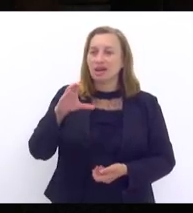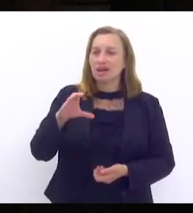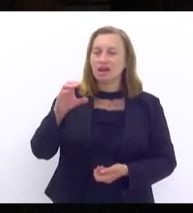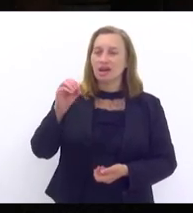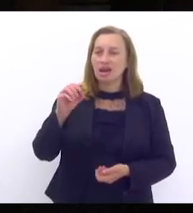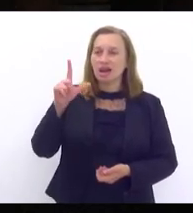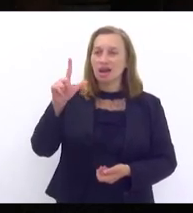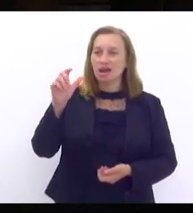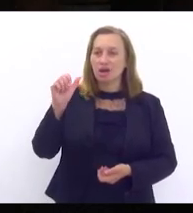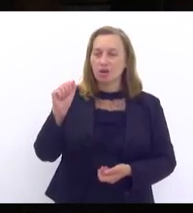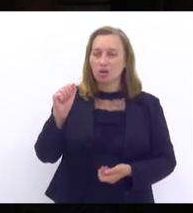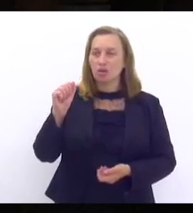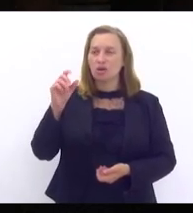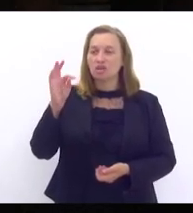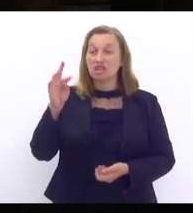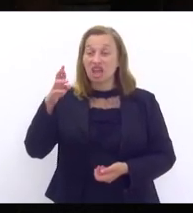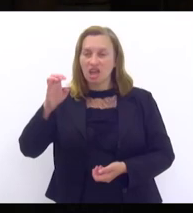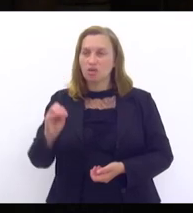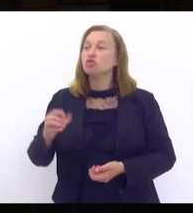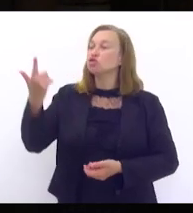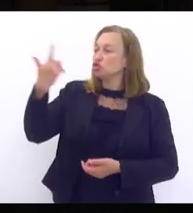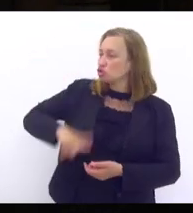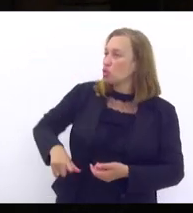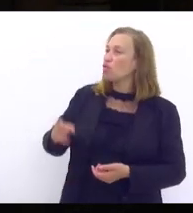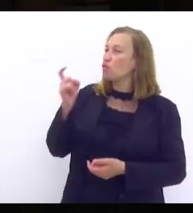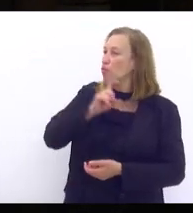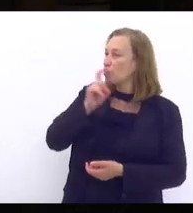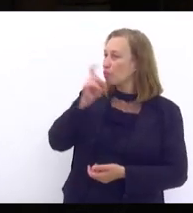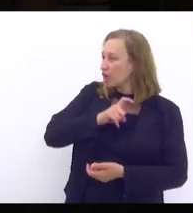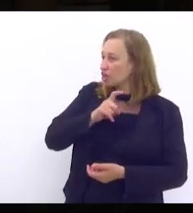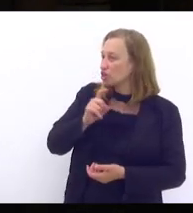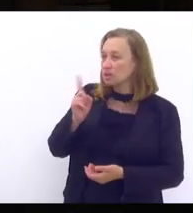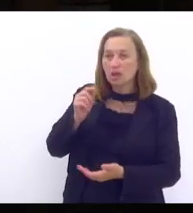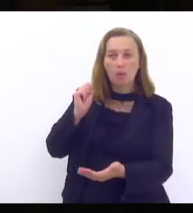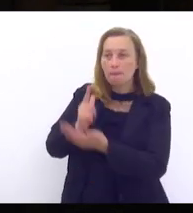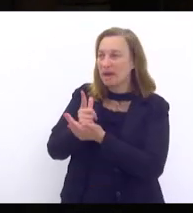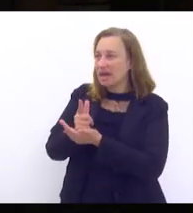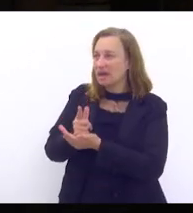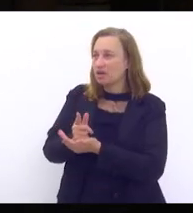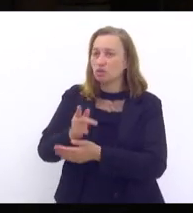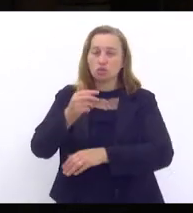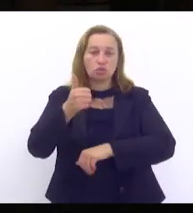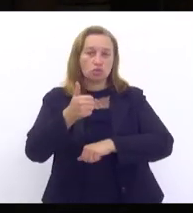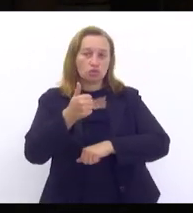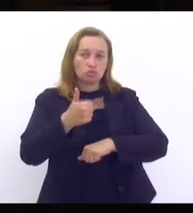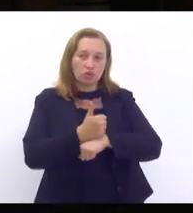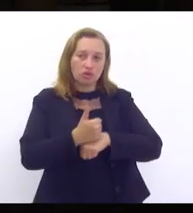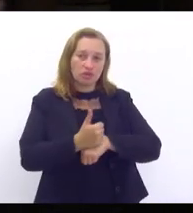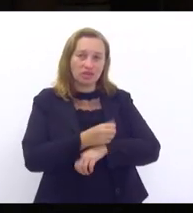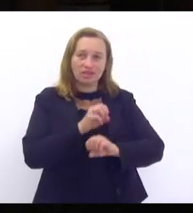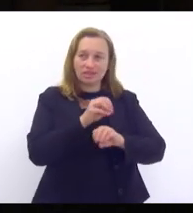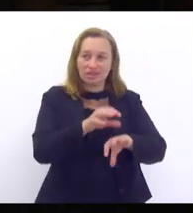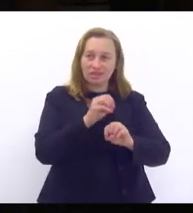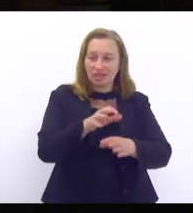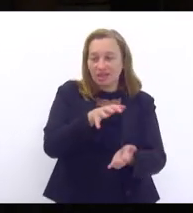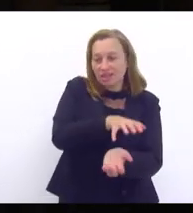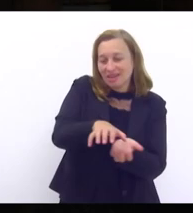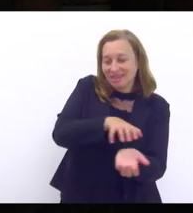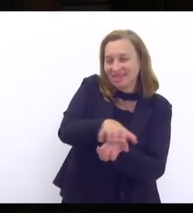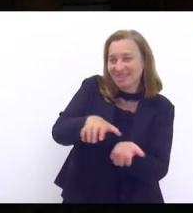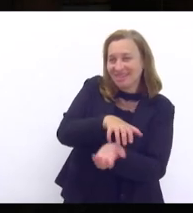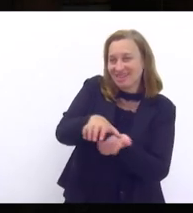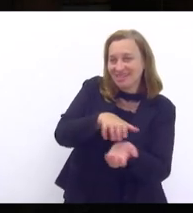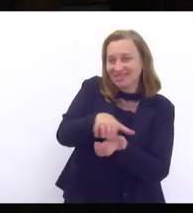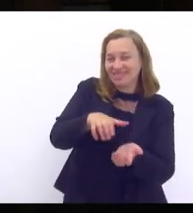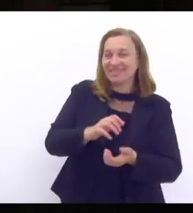uma vez mente para a categoria e deixa de pagar aos profissionais de educação que estavam em greve, que fazem a sua